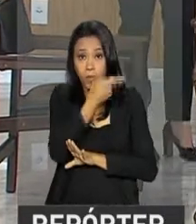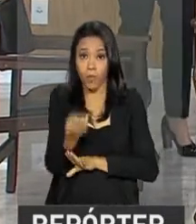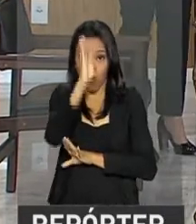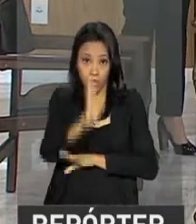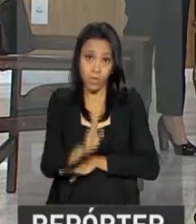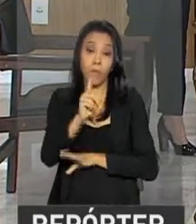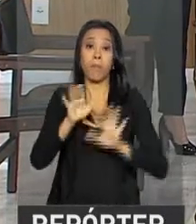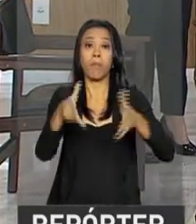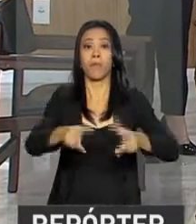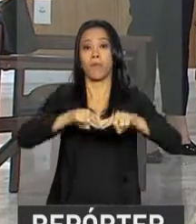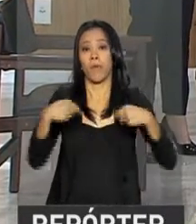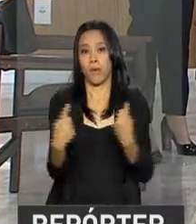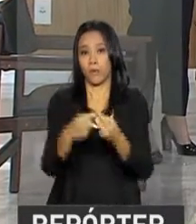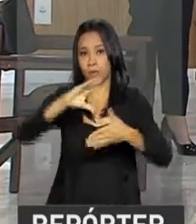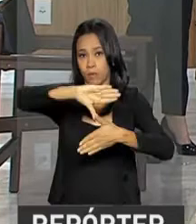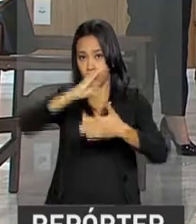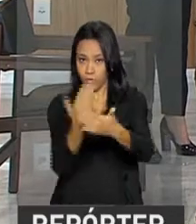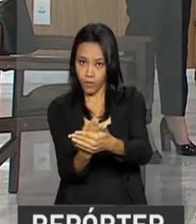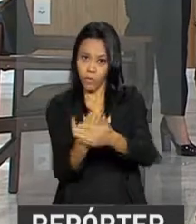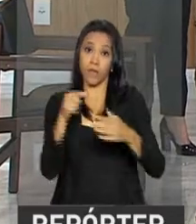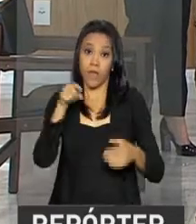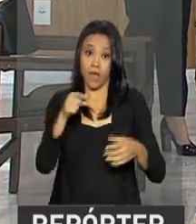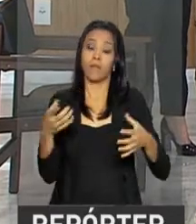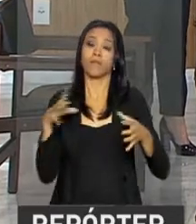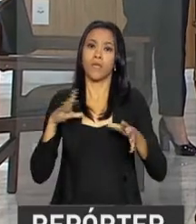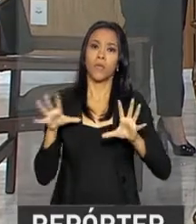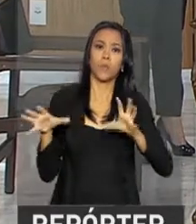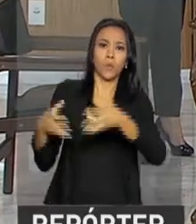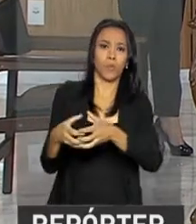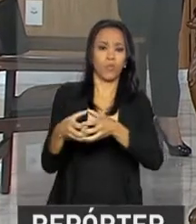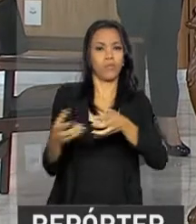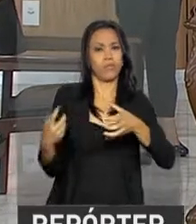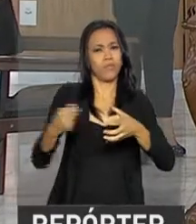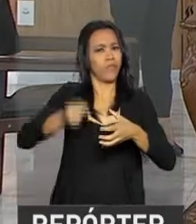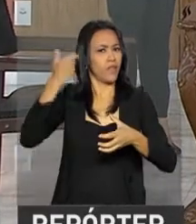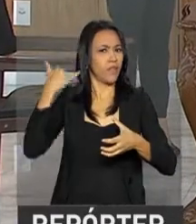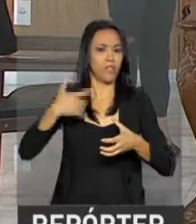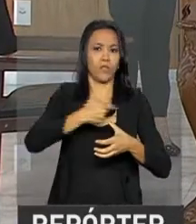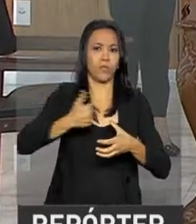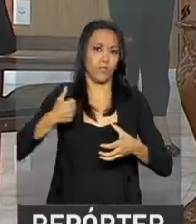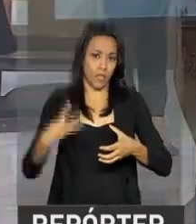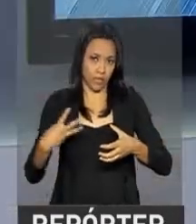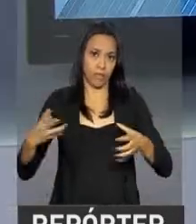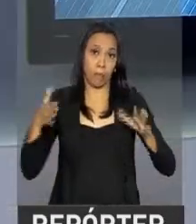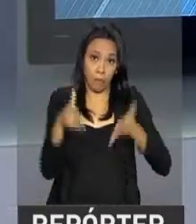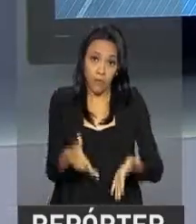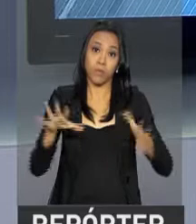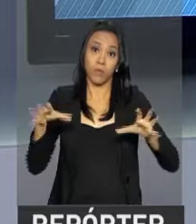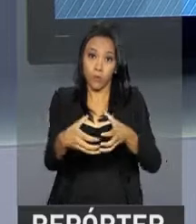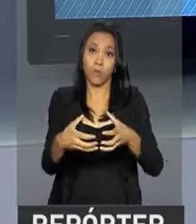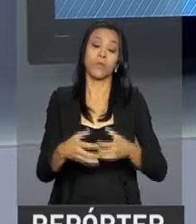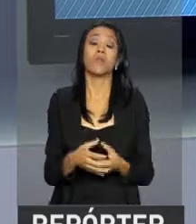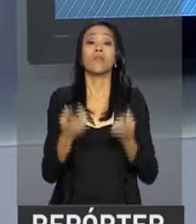do mercosul fabiana é associada do bloco desde 2013 e daqui a pouco